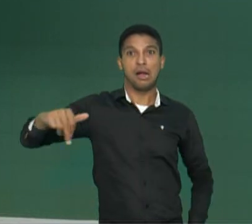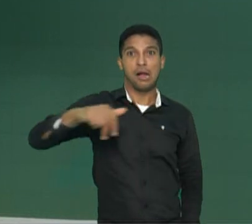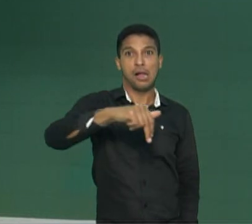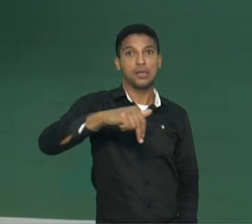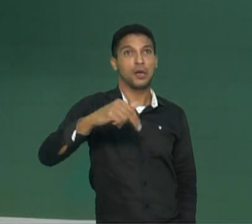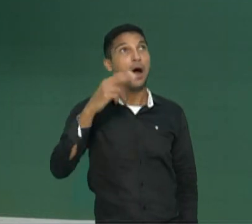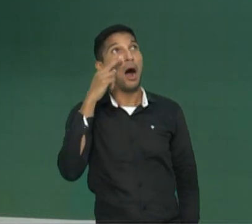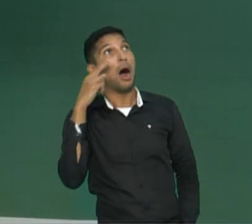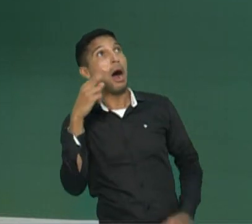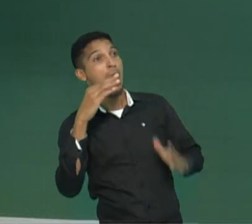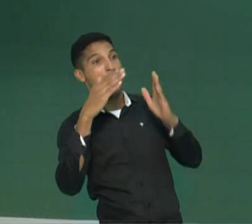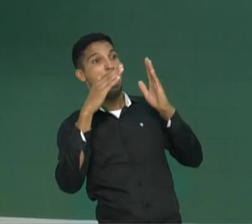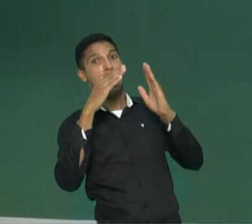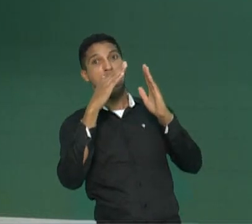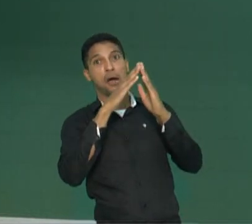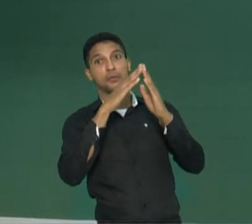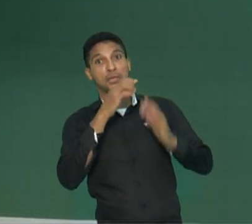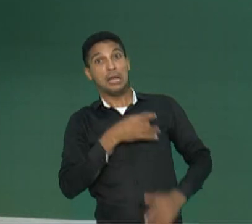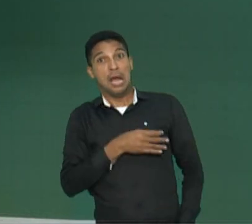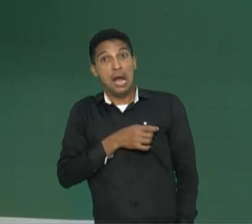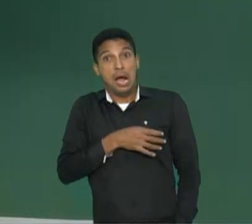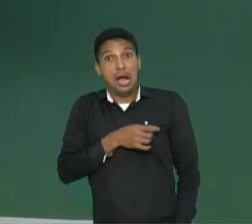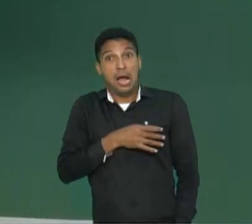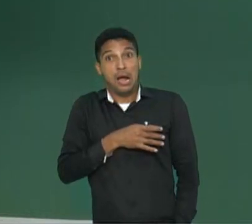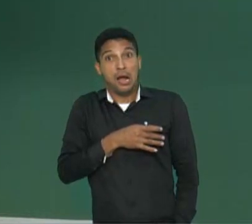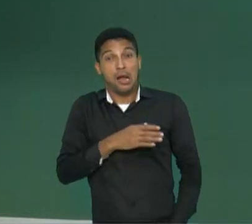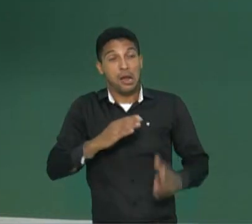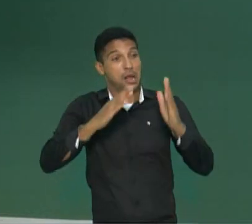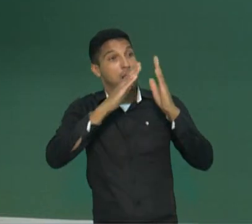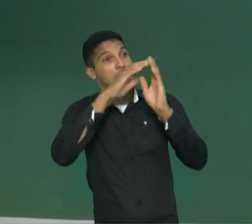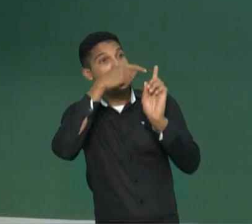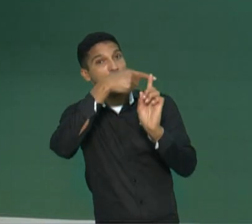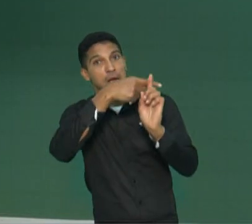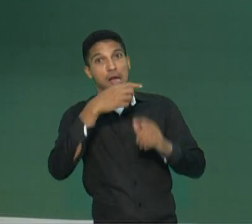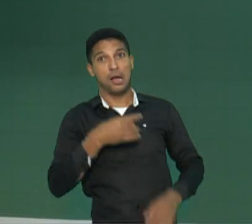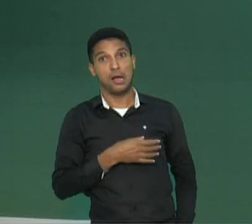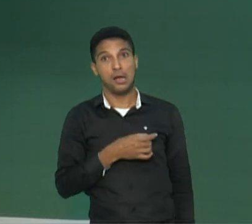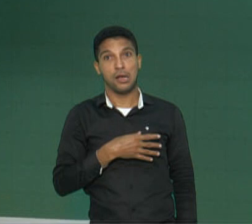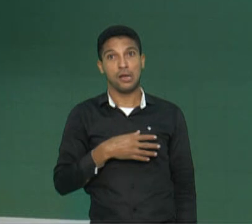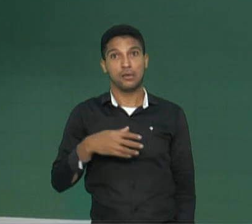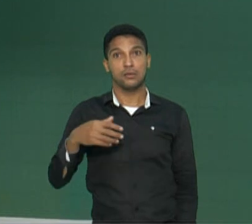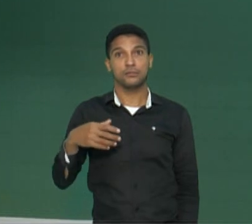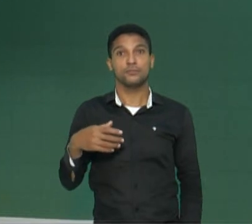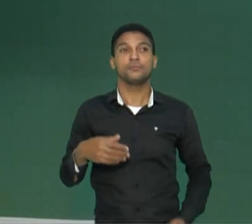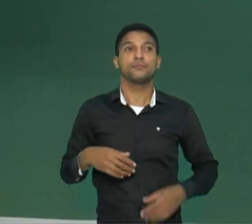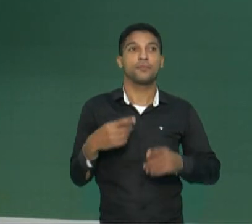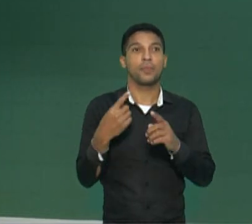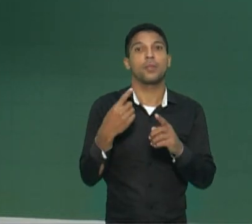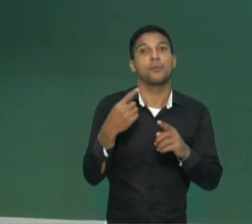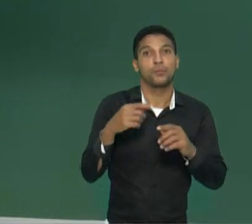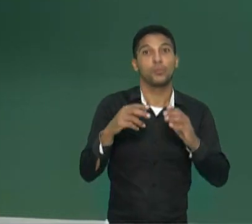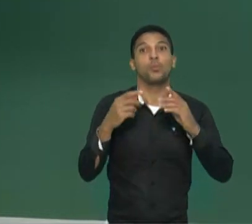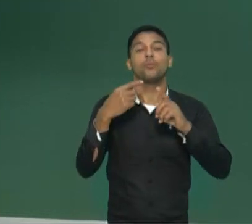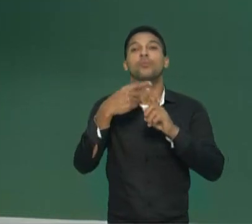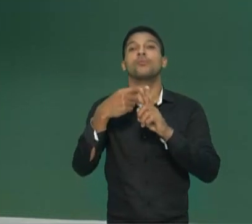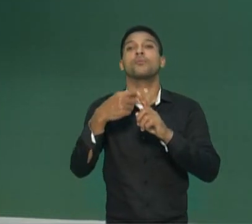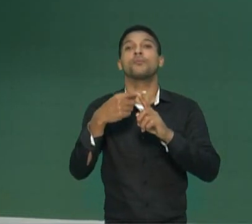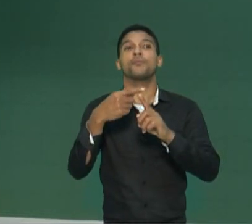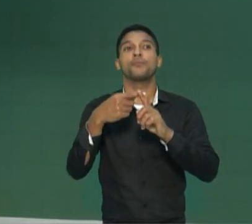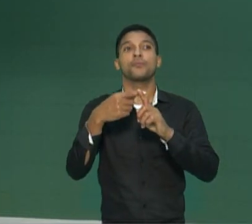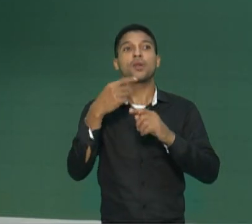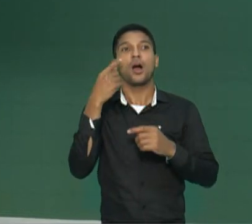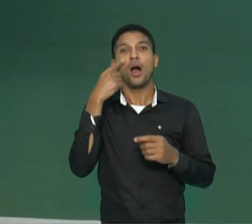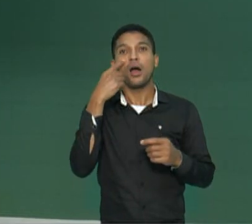né, aclamação, ver as coisas divinas dentro da igreja. Através dela eram realizados muitos ensinamentos, nos capitéis,